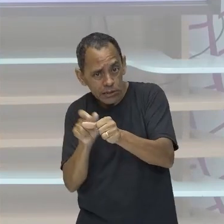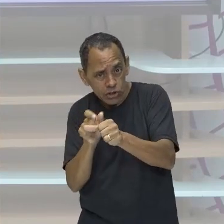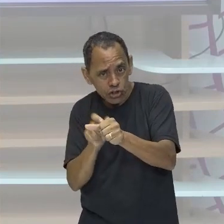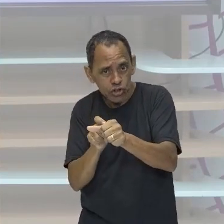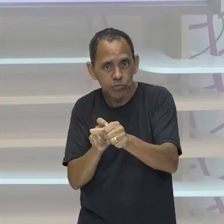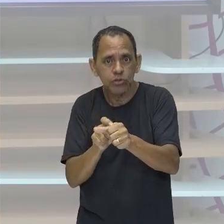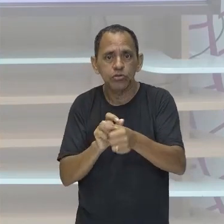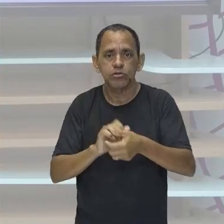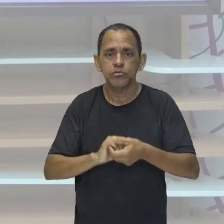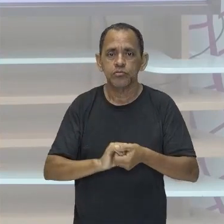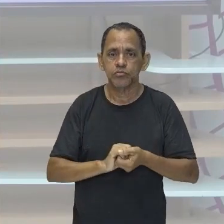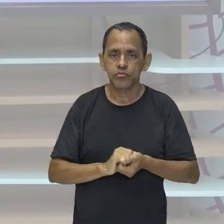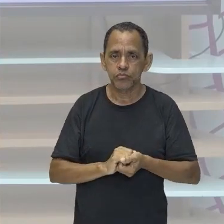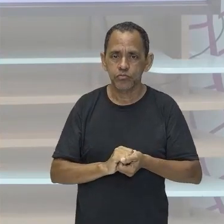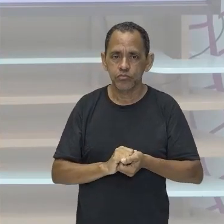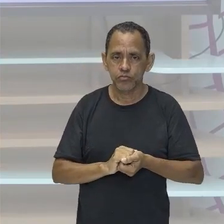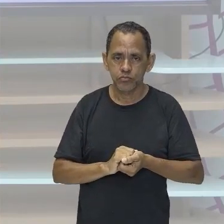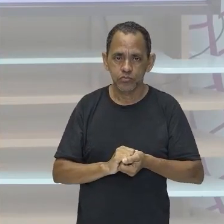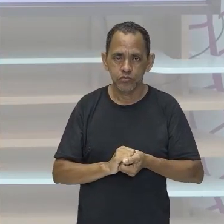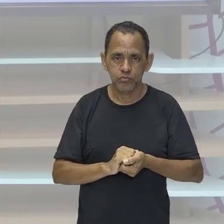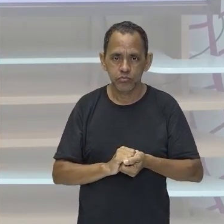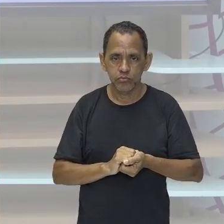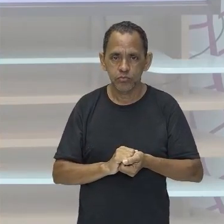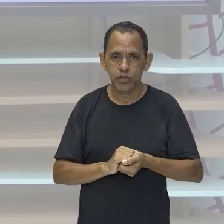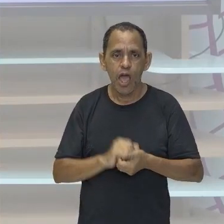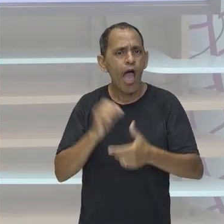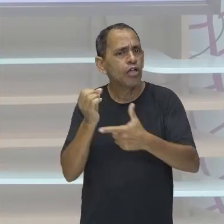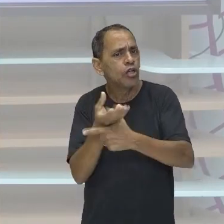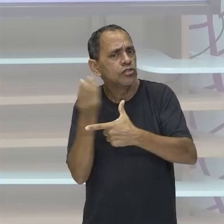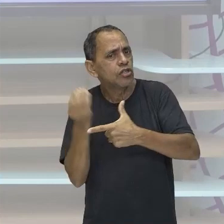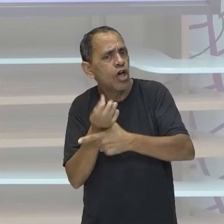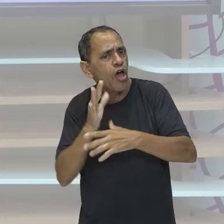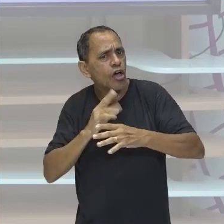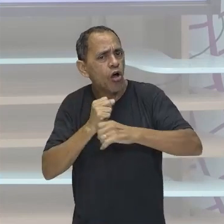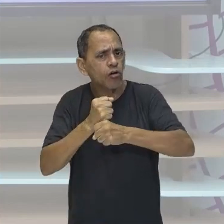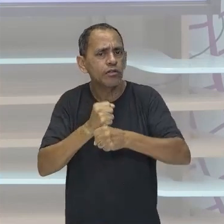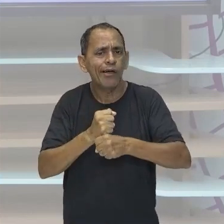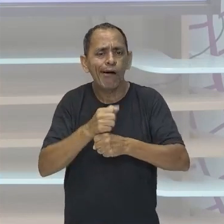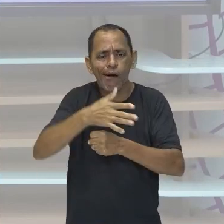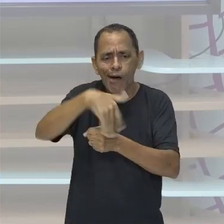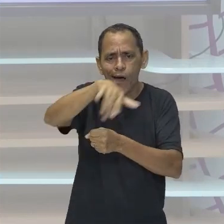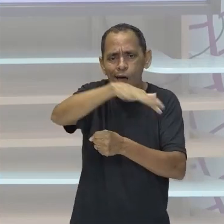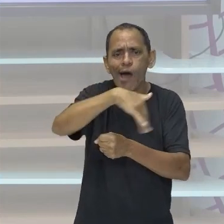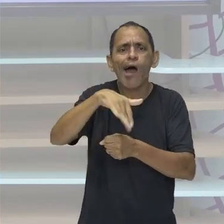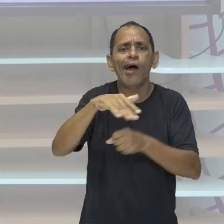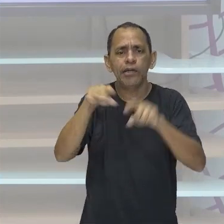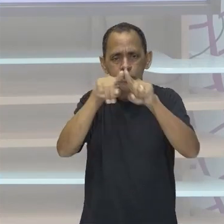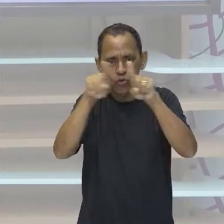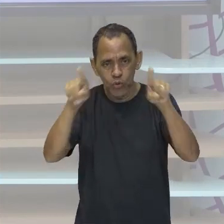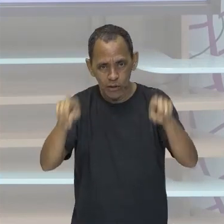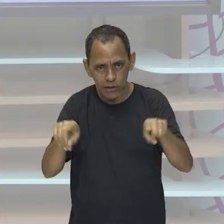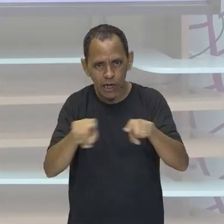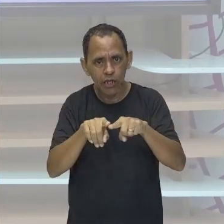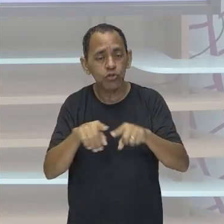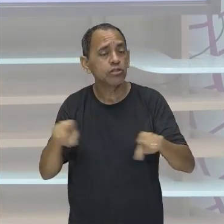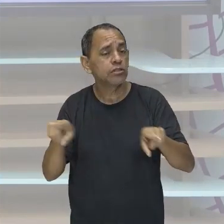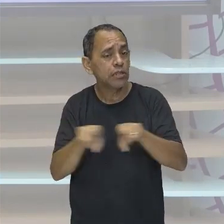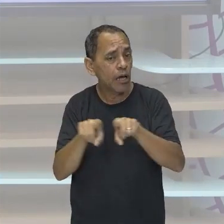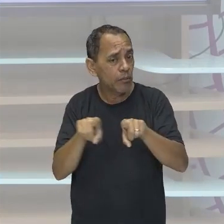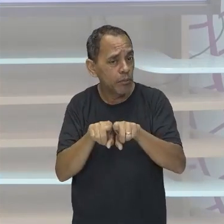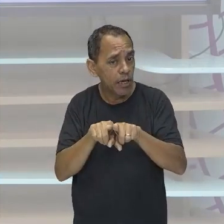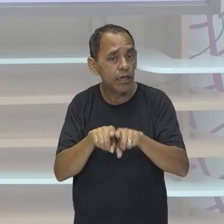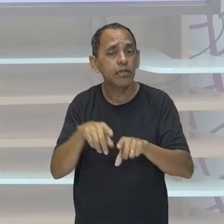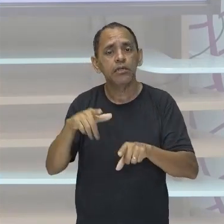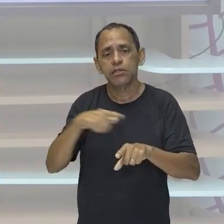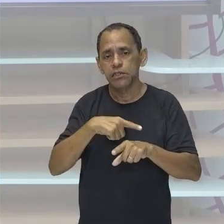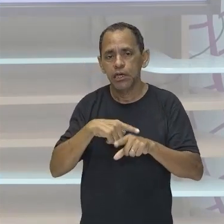para o cálculo da área do quadrado e depois para o perímetro. Lembrando que o